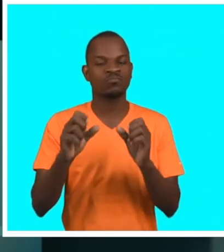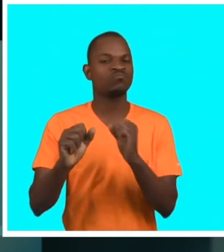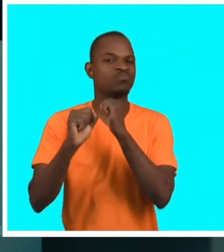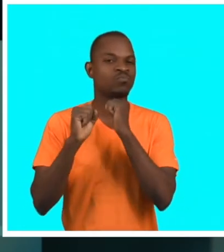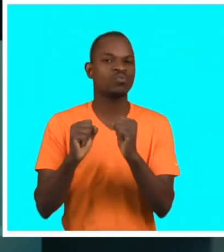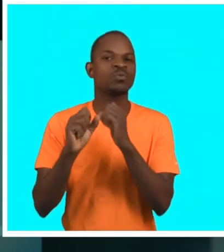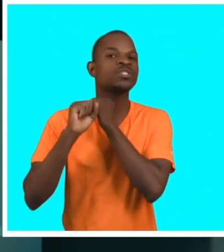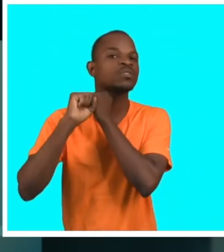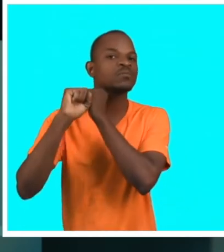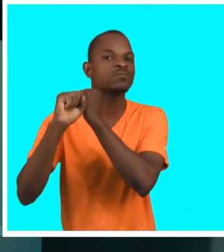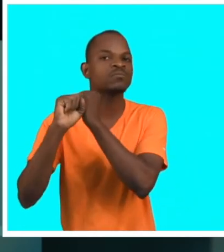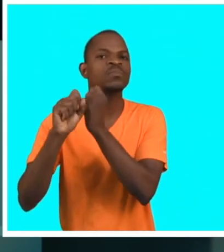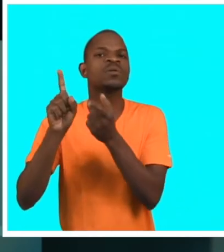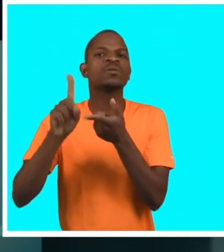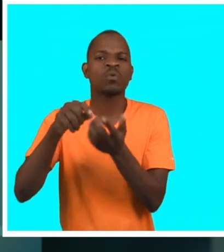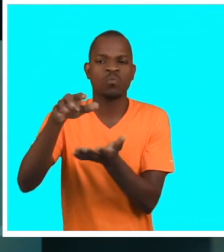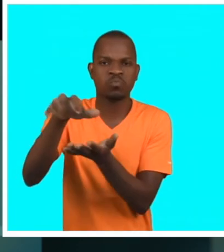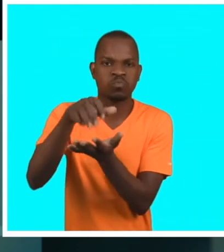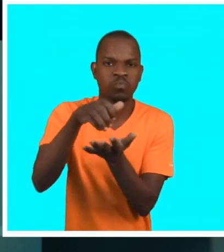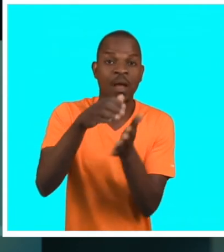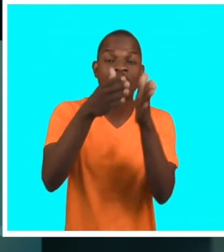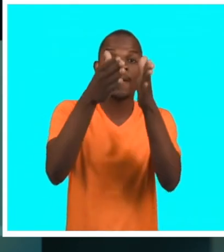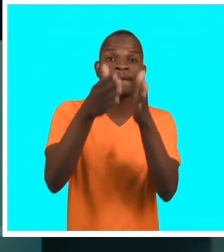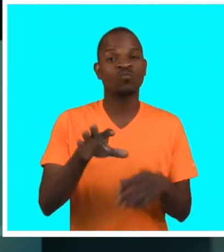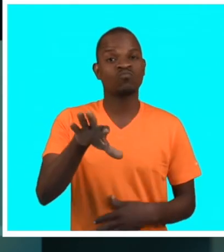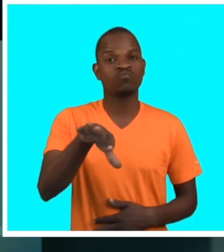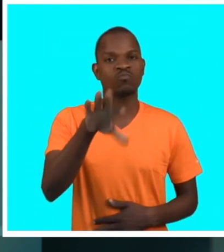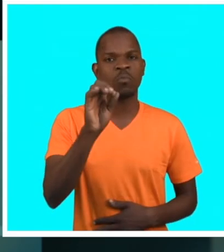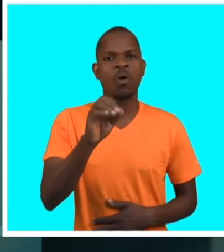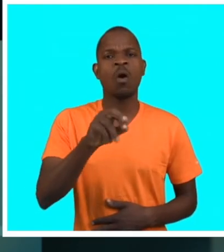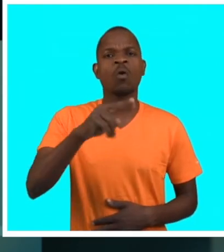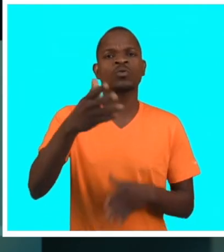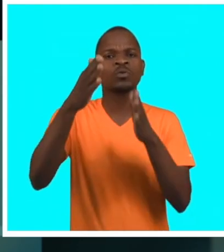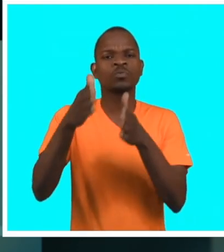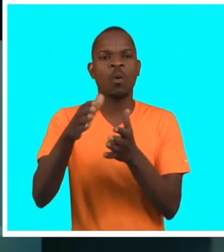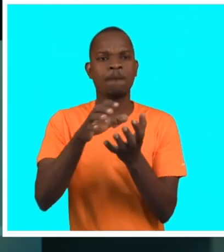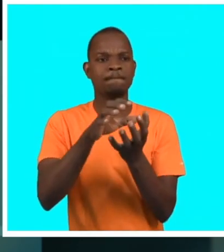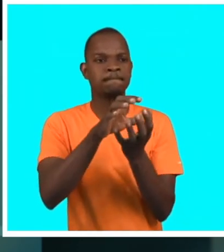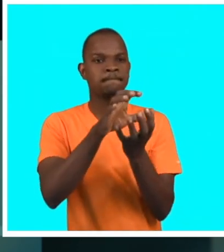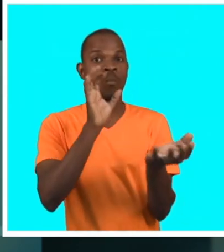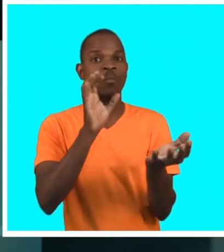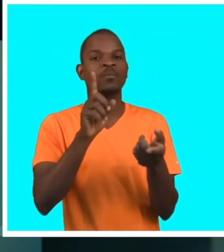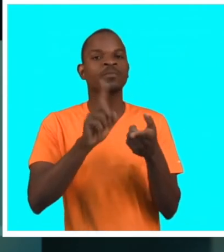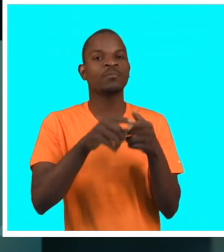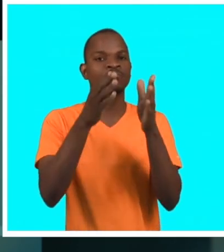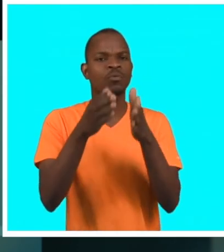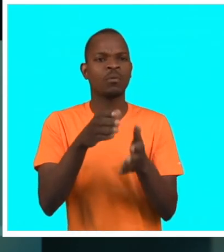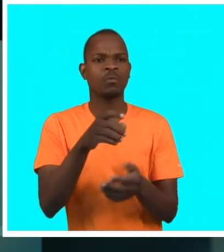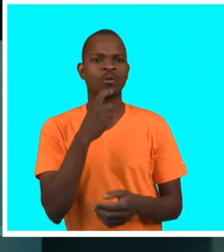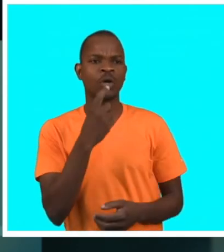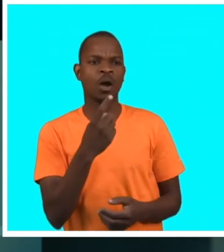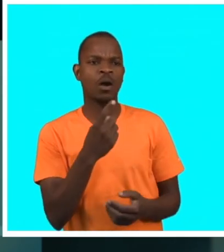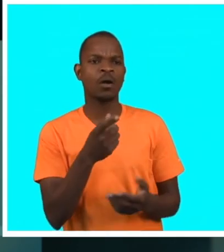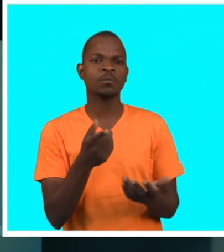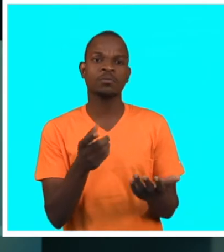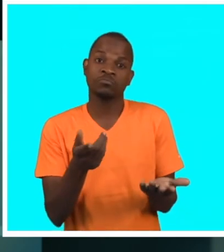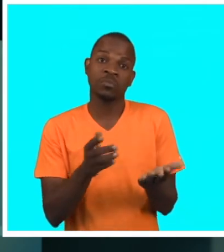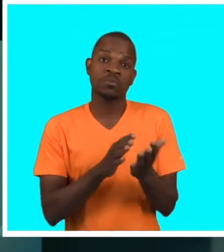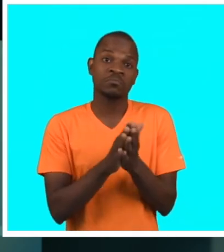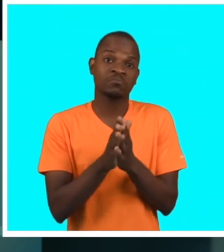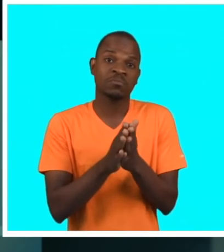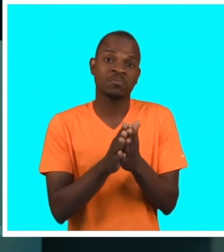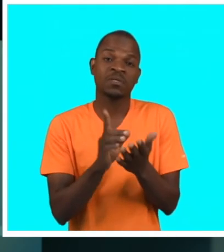buscar, apanhar as pessoas no seu interior. A distinção surpreendeu os autores. Eles dizem que